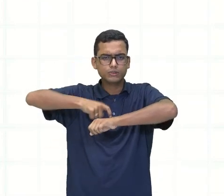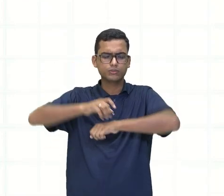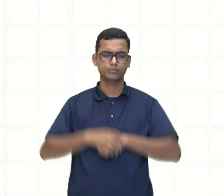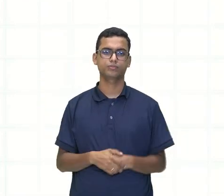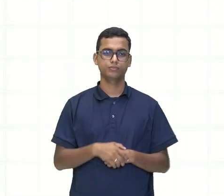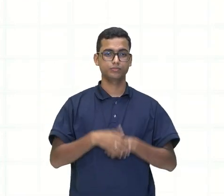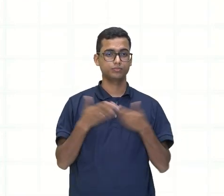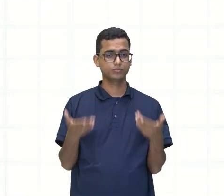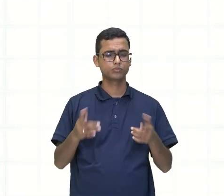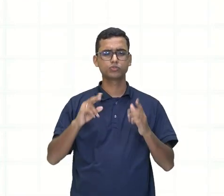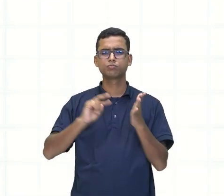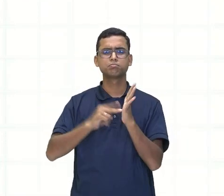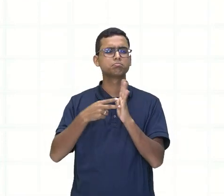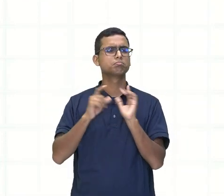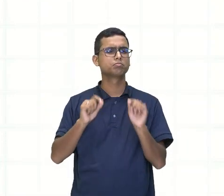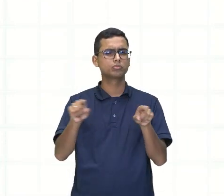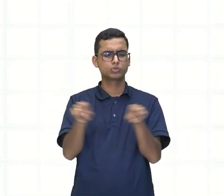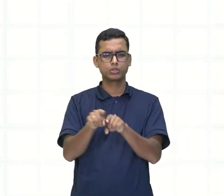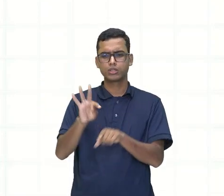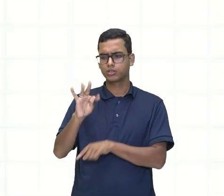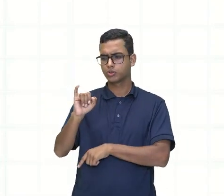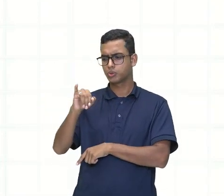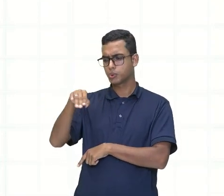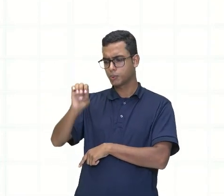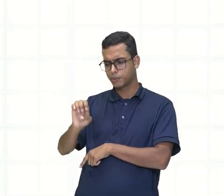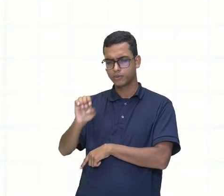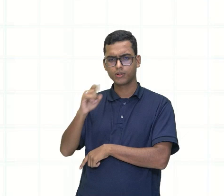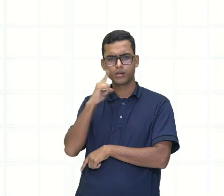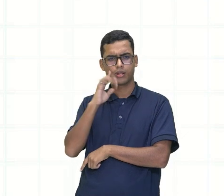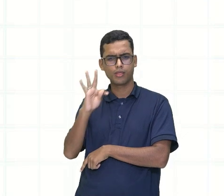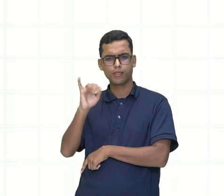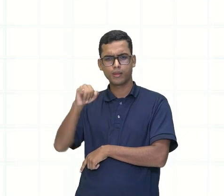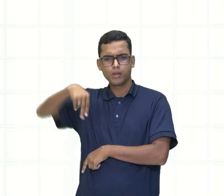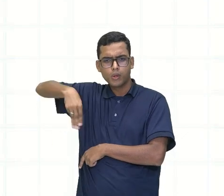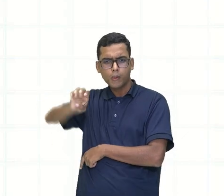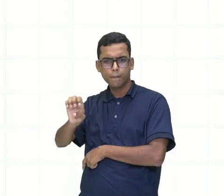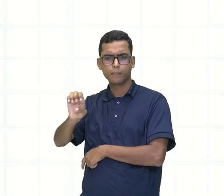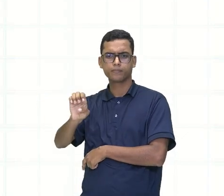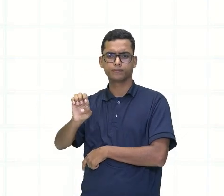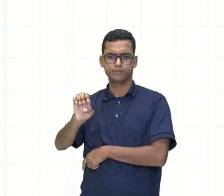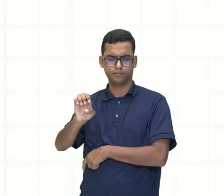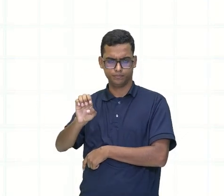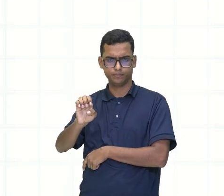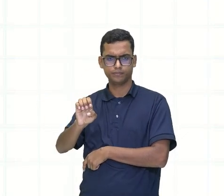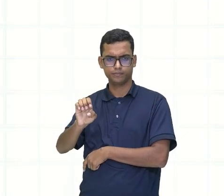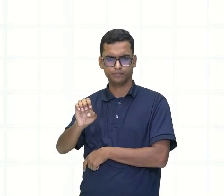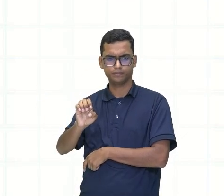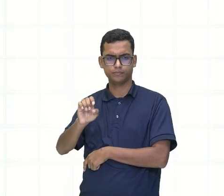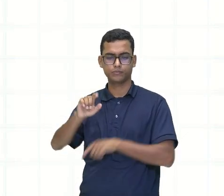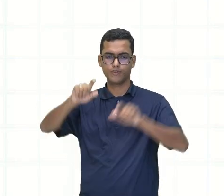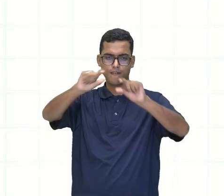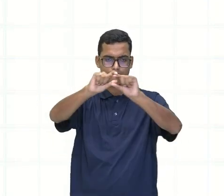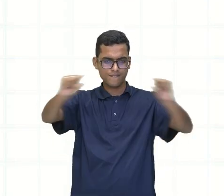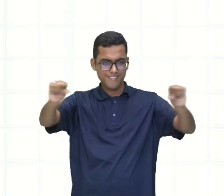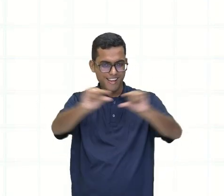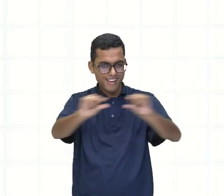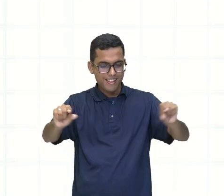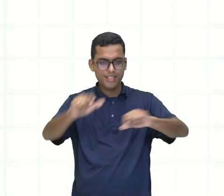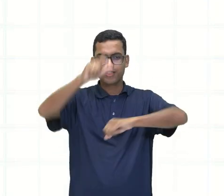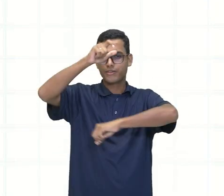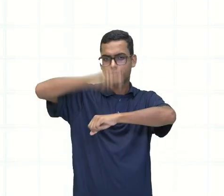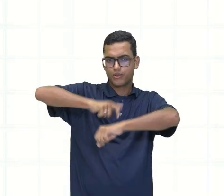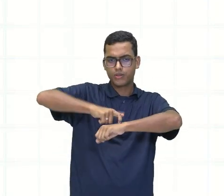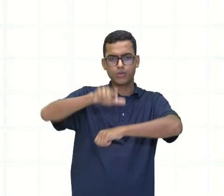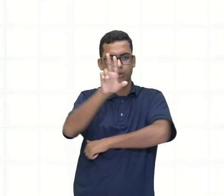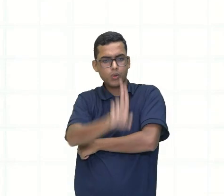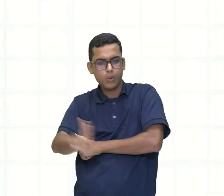são time expressions? Time expressions são expressões de tempo utilizadas na estrutura do